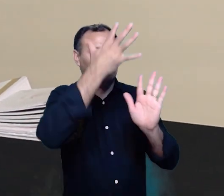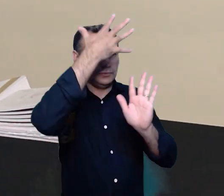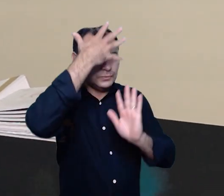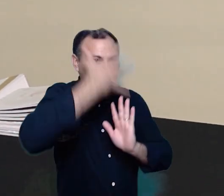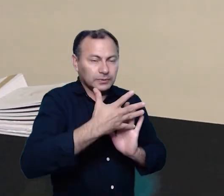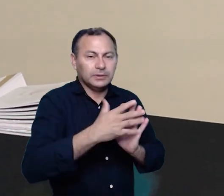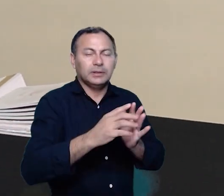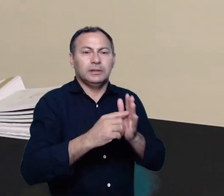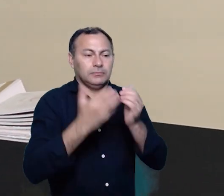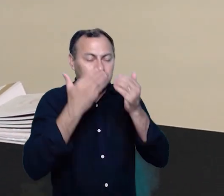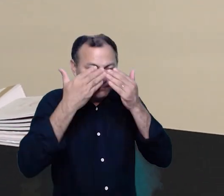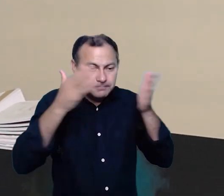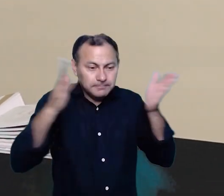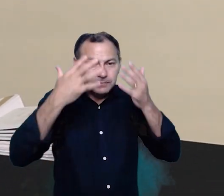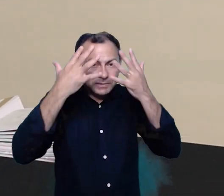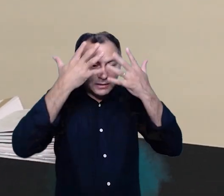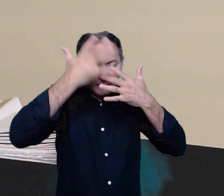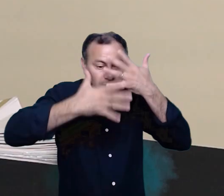Desvelar,